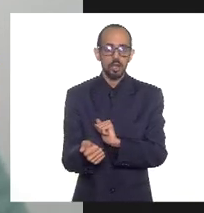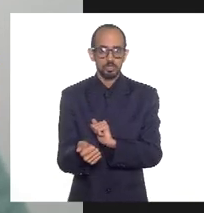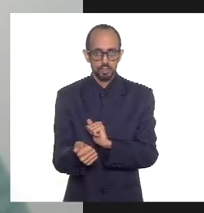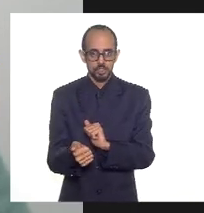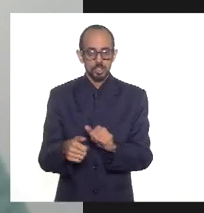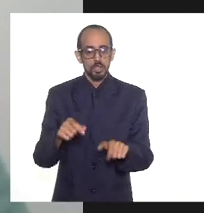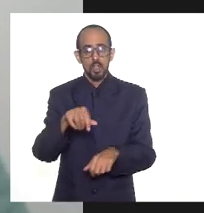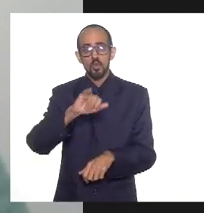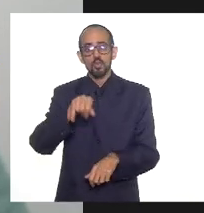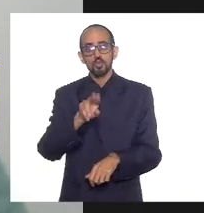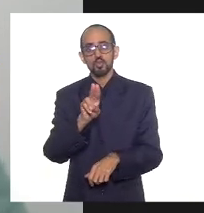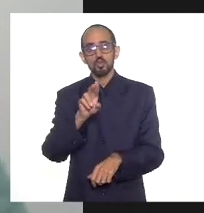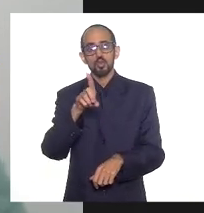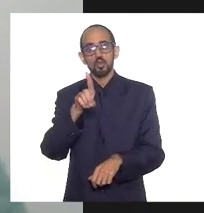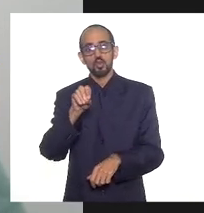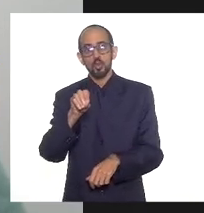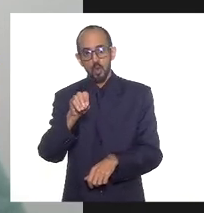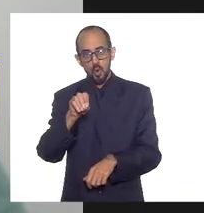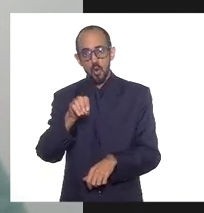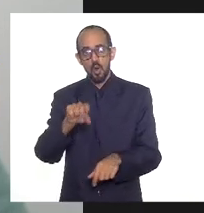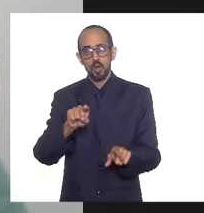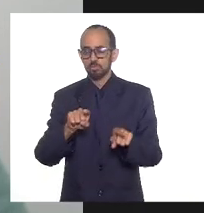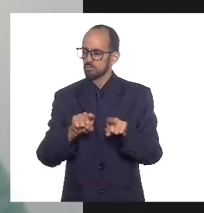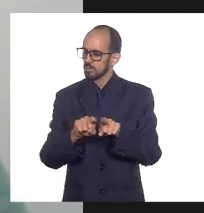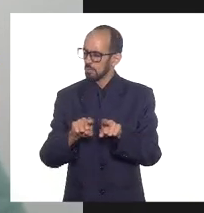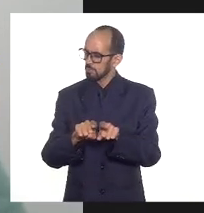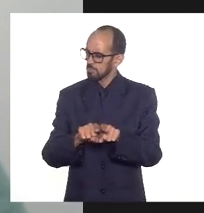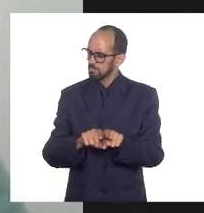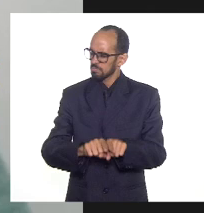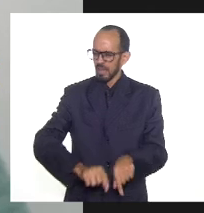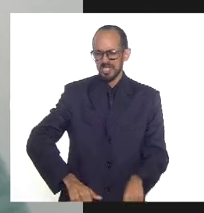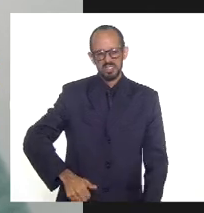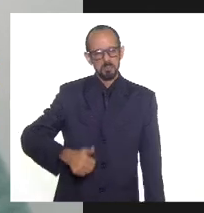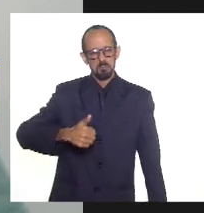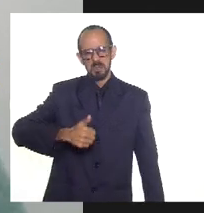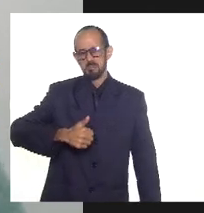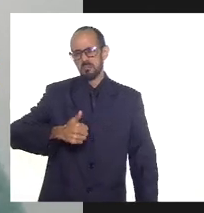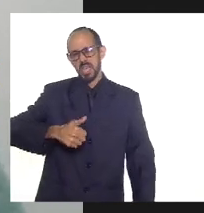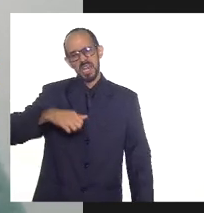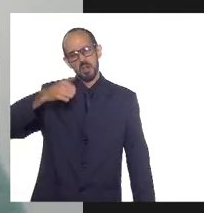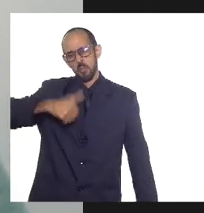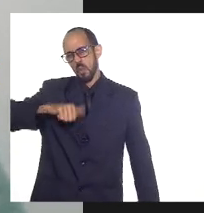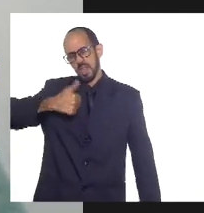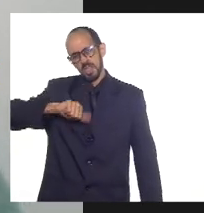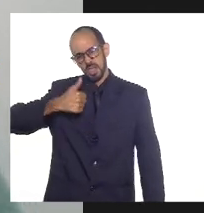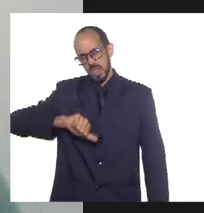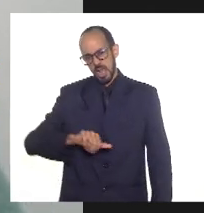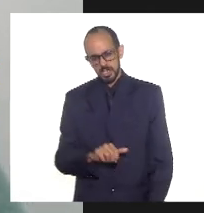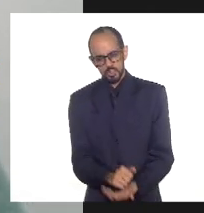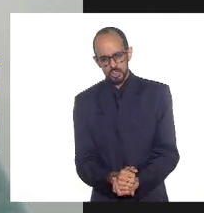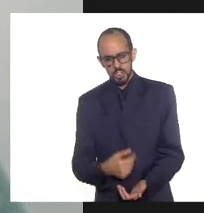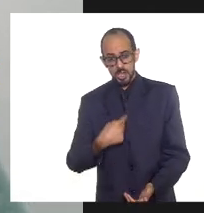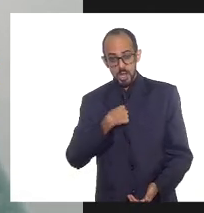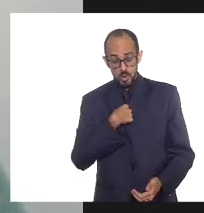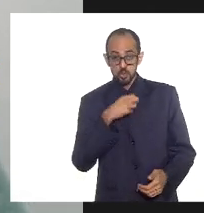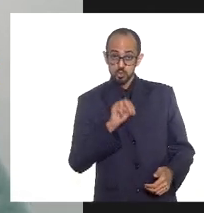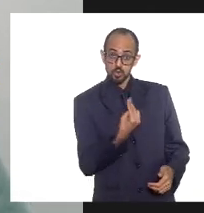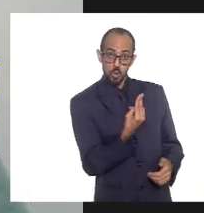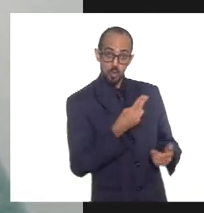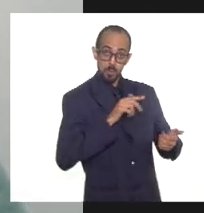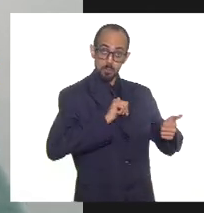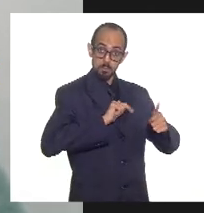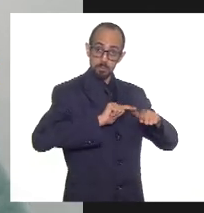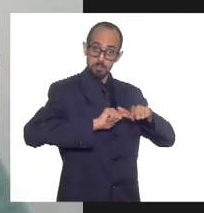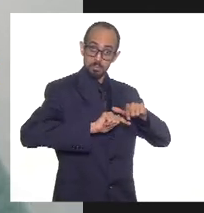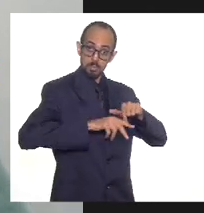judô, um tatame de judô de primeiro mundo, com poucos vistos. Eu sou professor de educação física